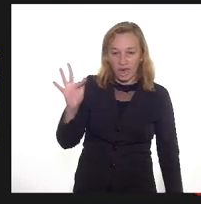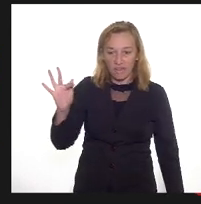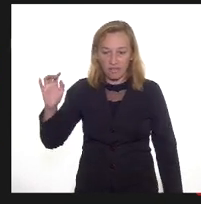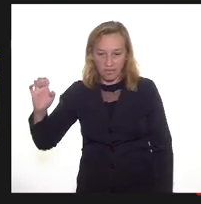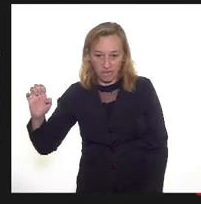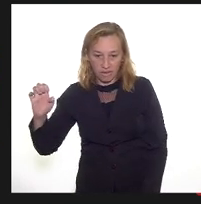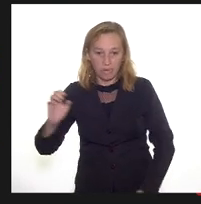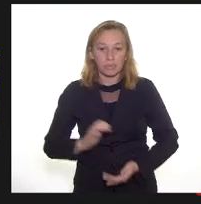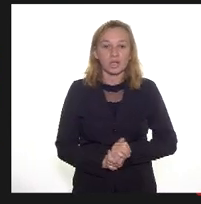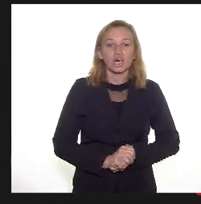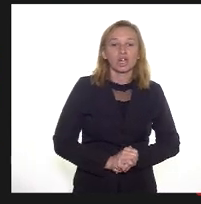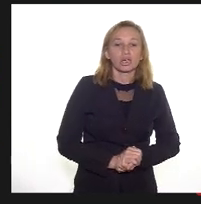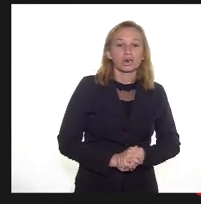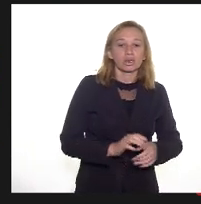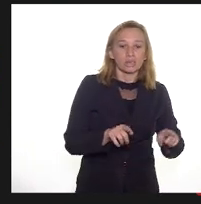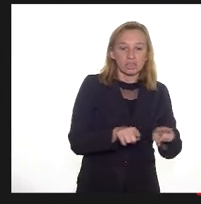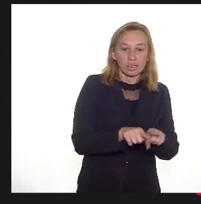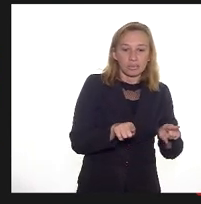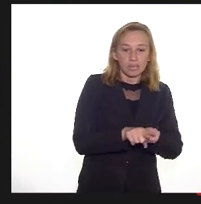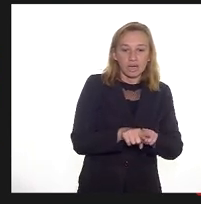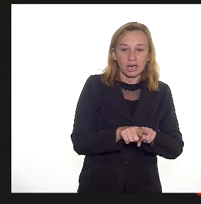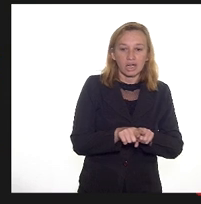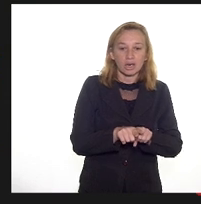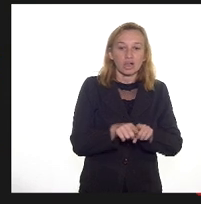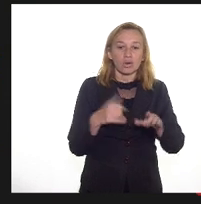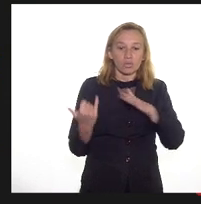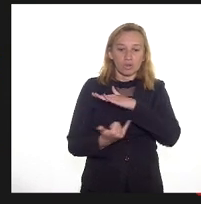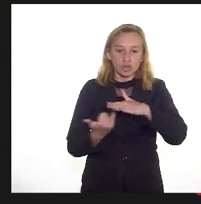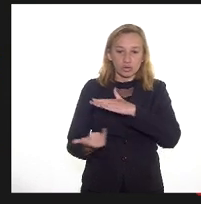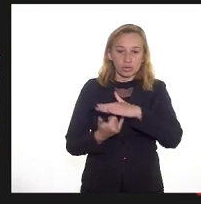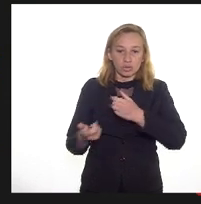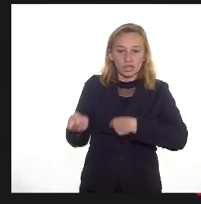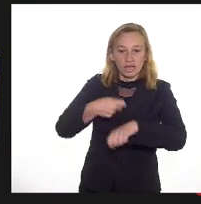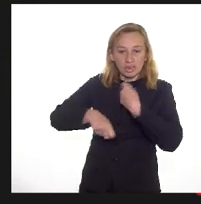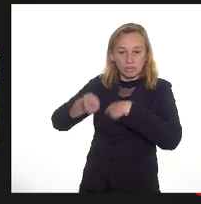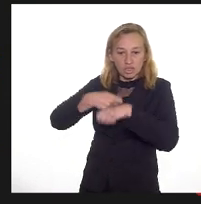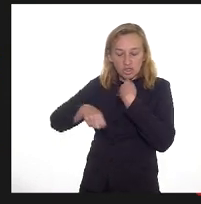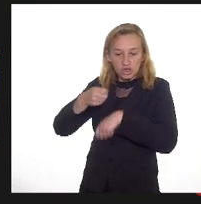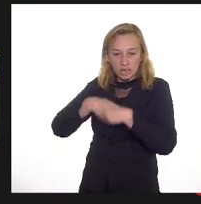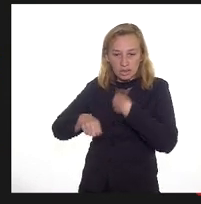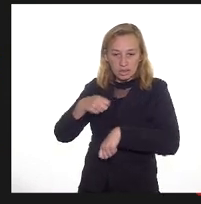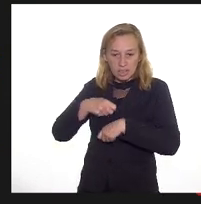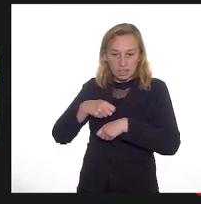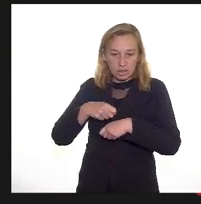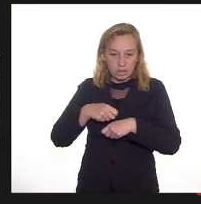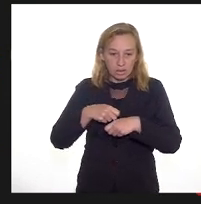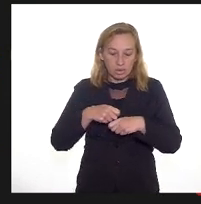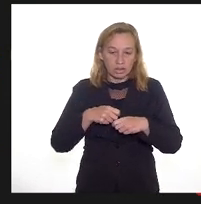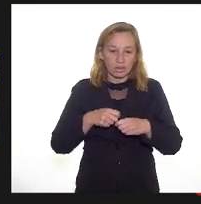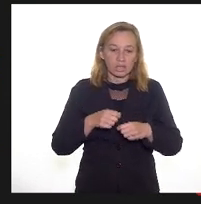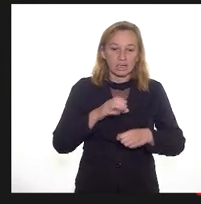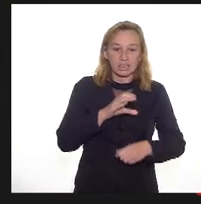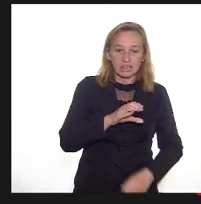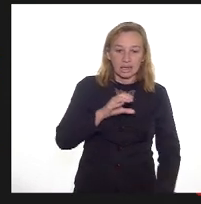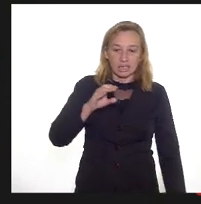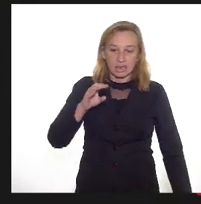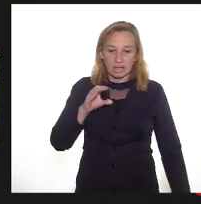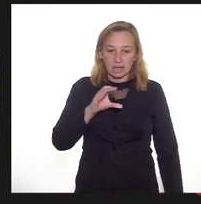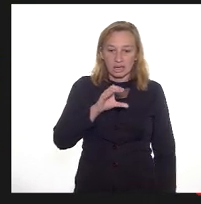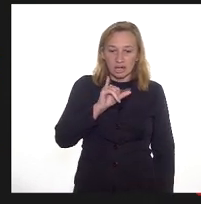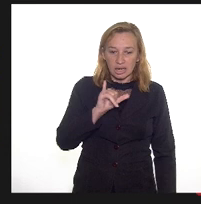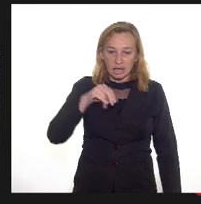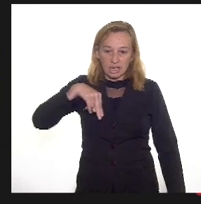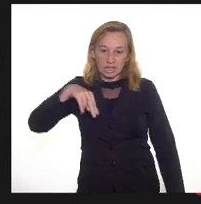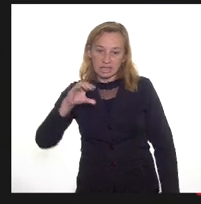e o Instituto de Estudos Comparados em Administração Institucional de Conflitos, o INCTI-NEAC, com sede na